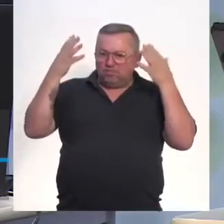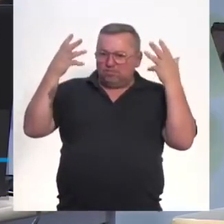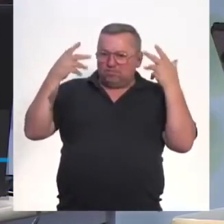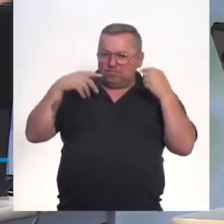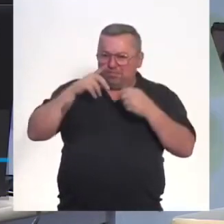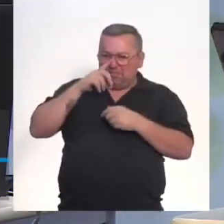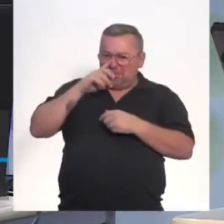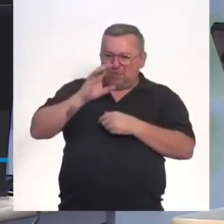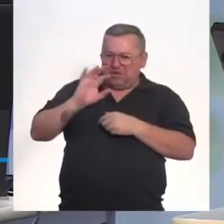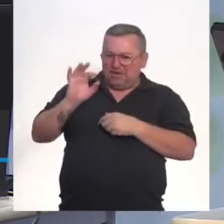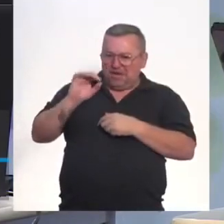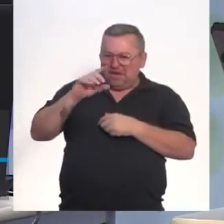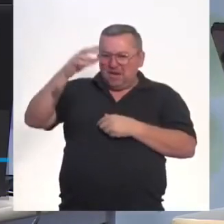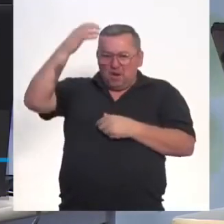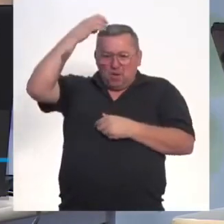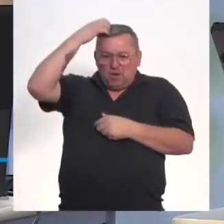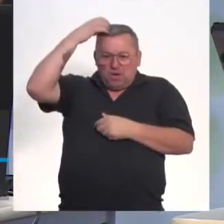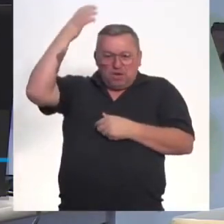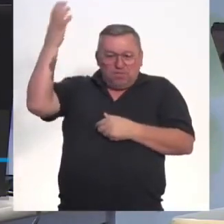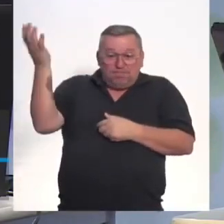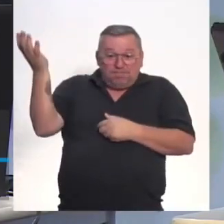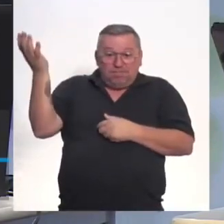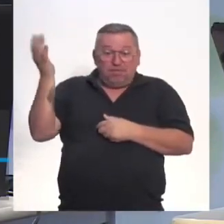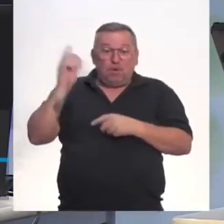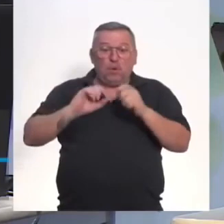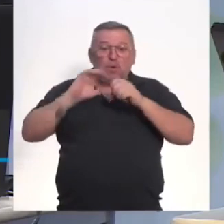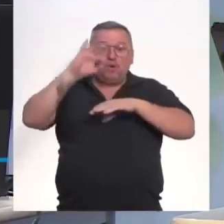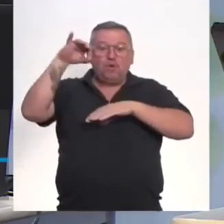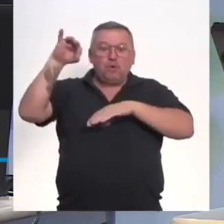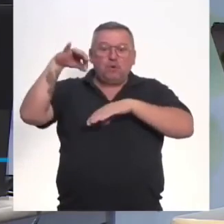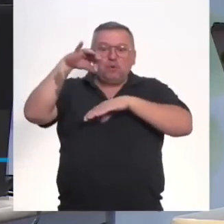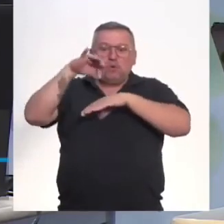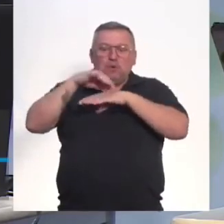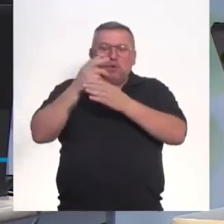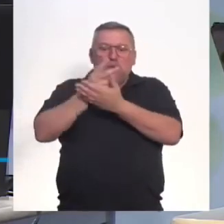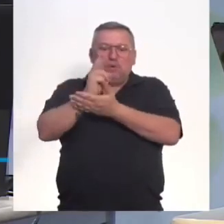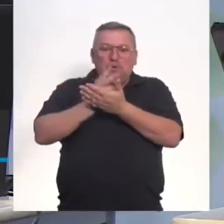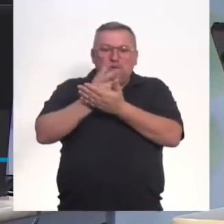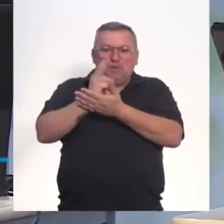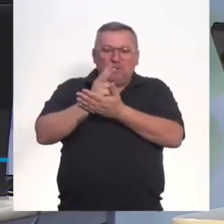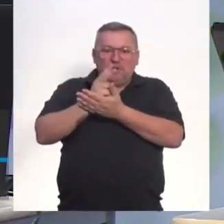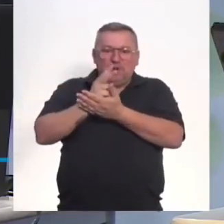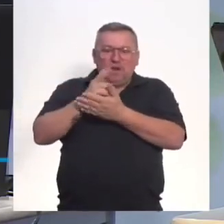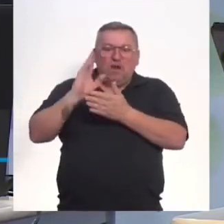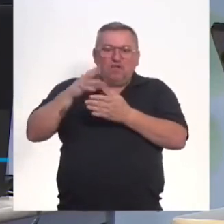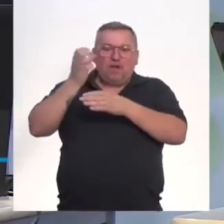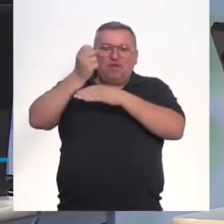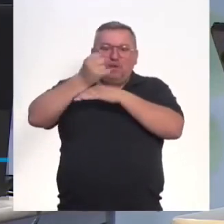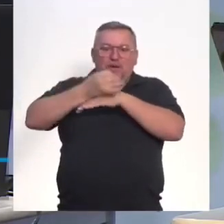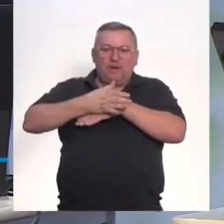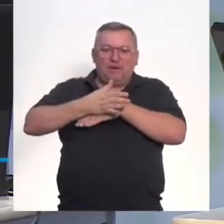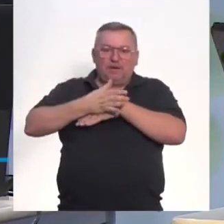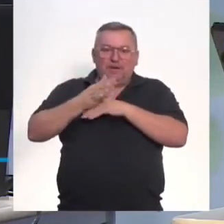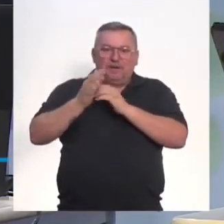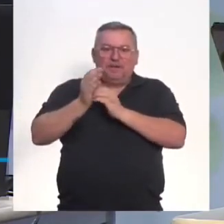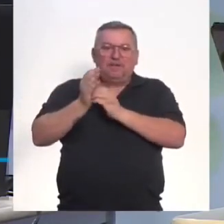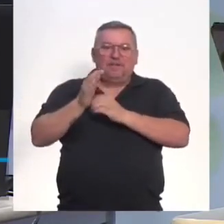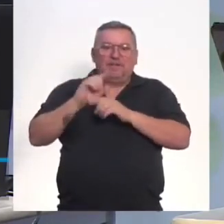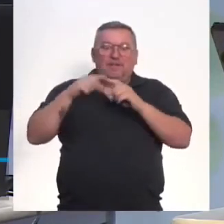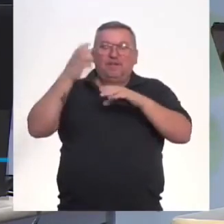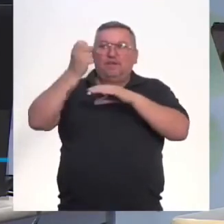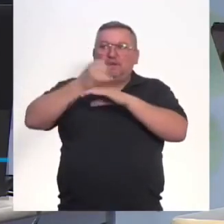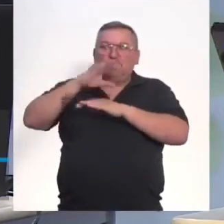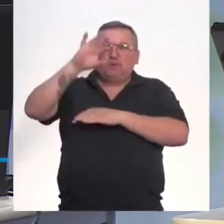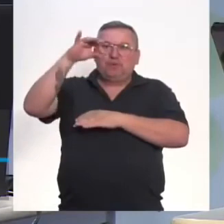um risco. Para ele é o rei da floresta. É. O que o mosquitinho ia incomodar? Mas quem nunca acordou de madrugada? Eu, essa madrugada. Incomoda,